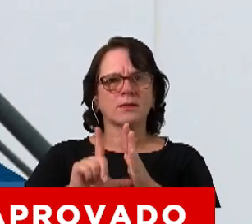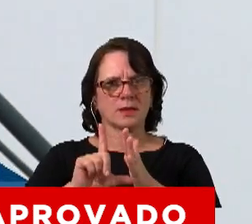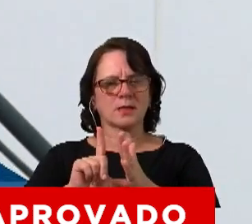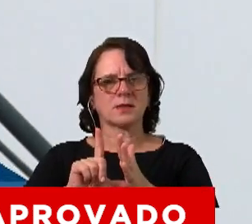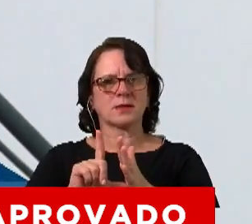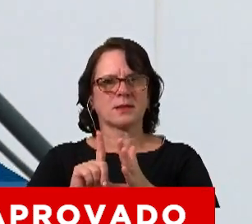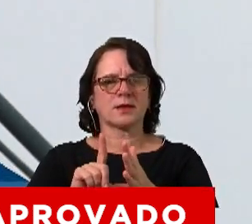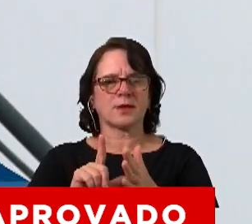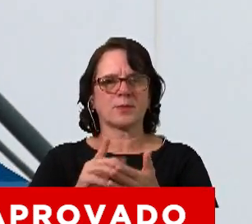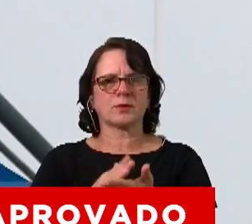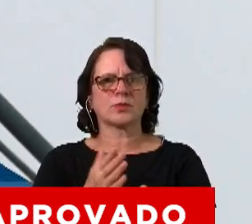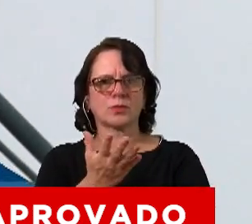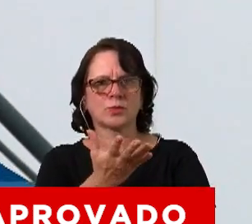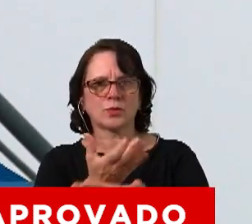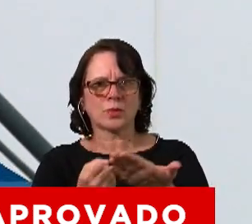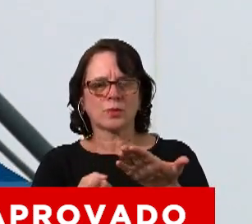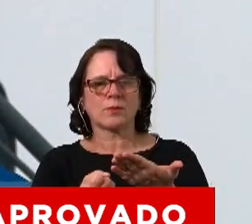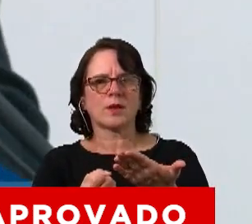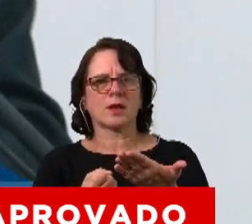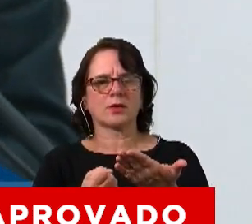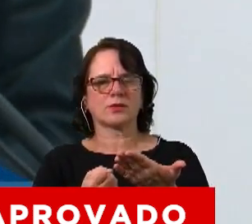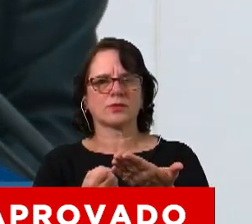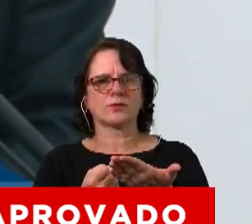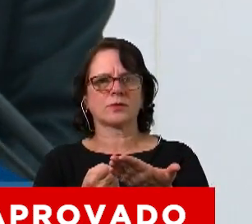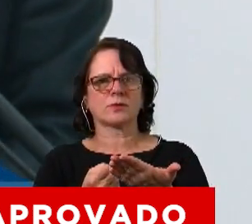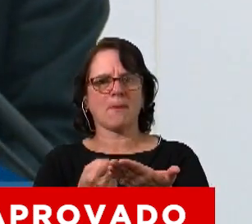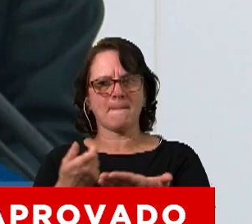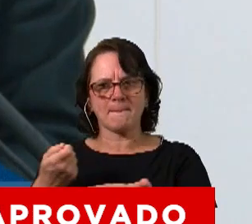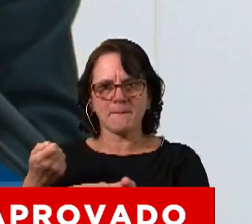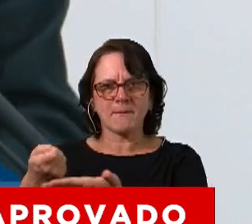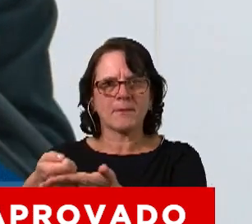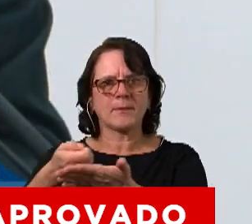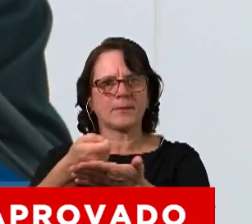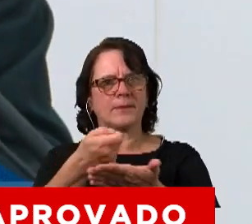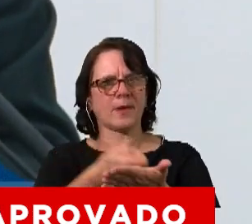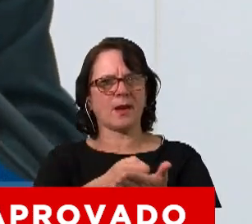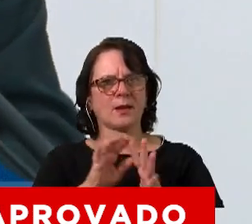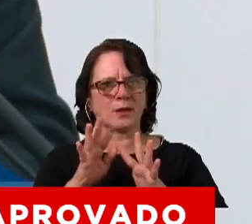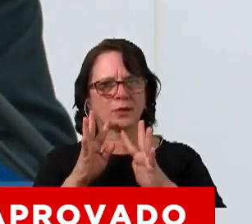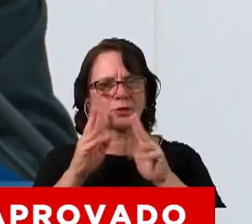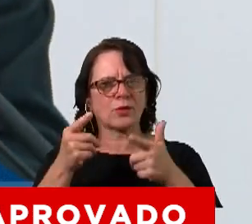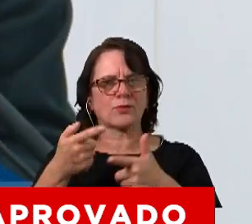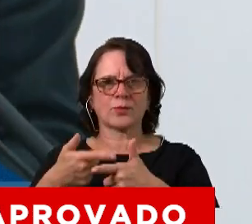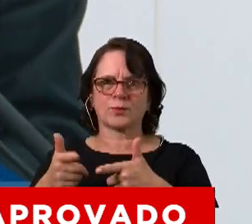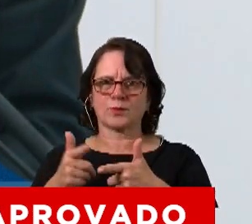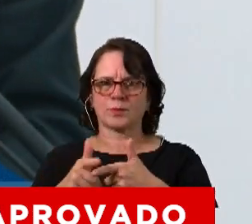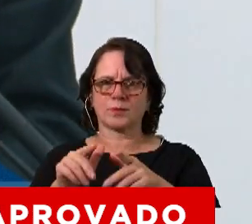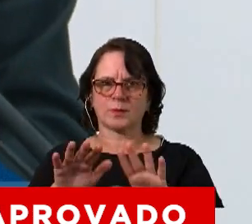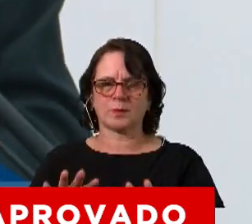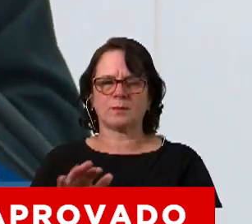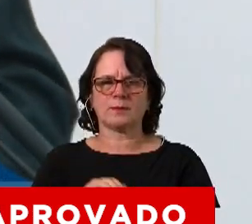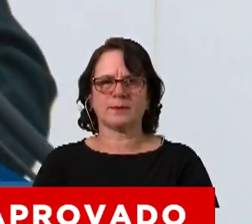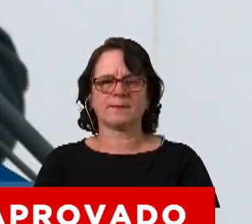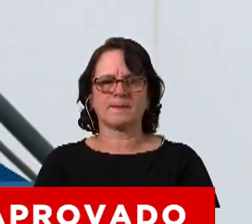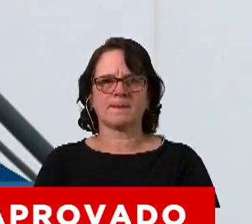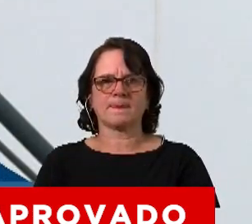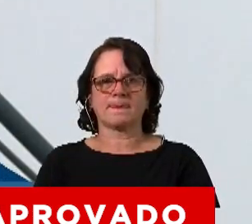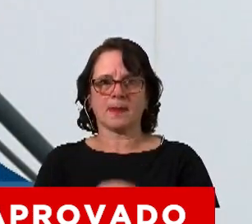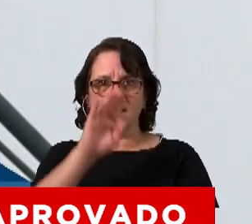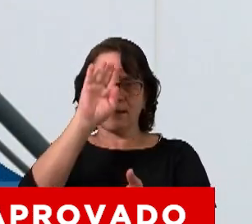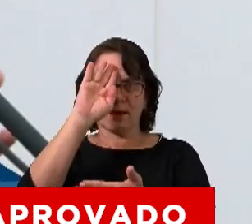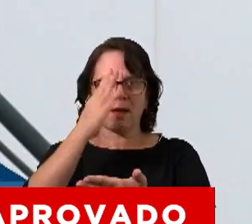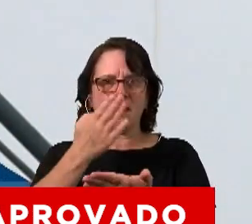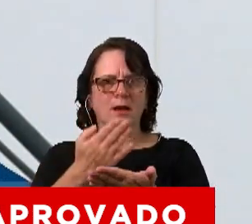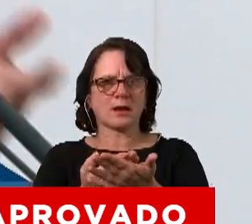Antecipe-se o empréstimo, quite-se o débito e resolva-se o problema. Acredito que de